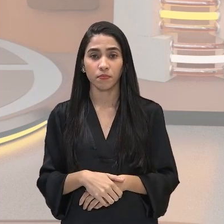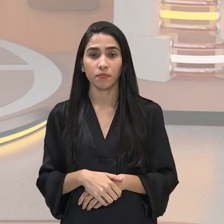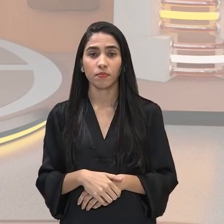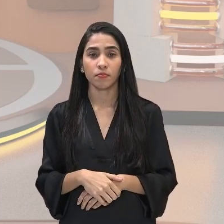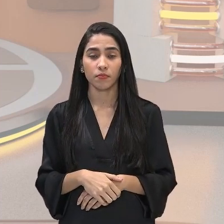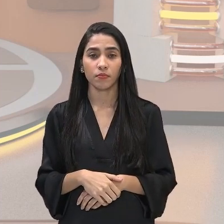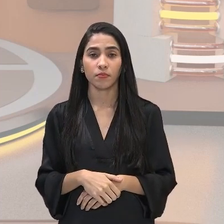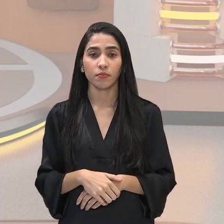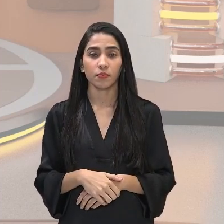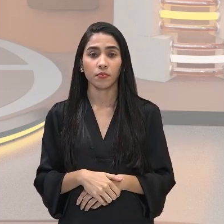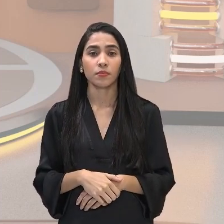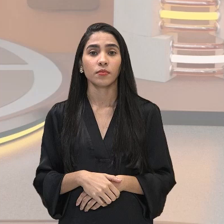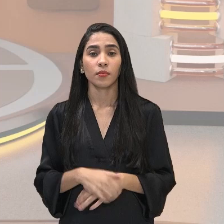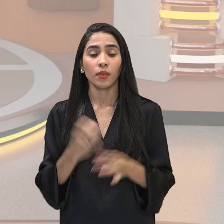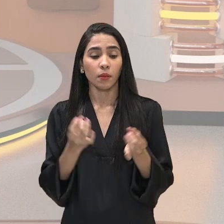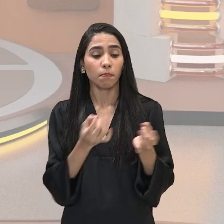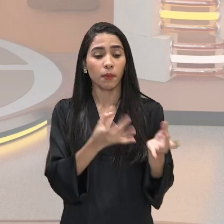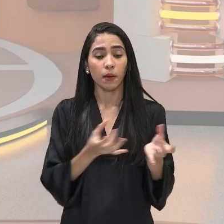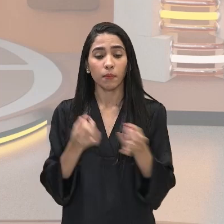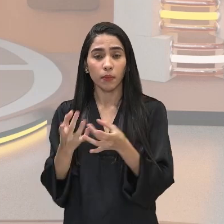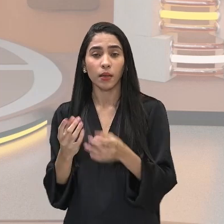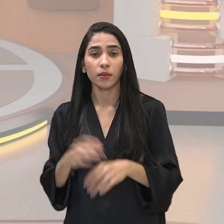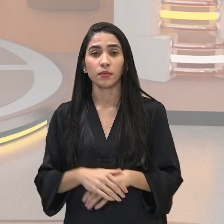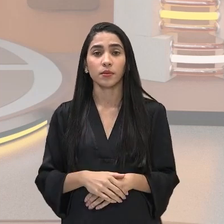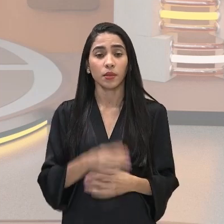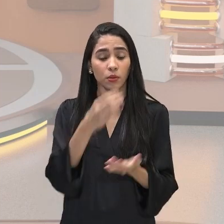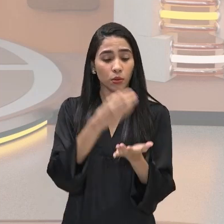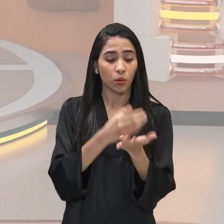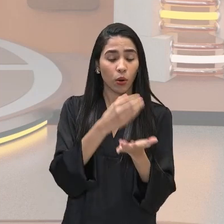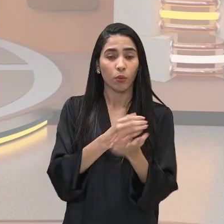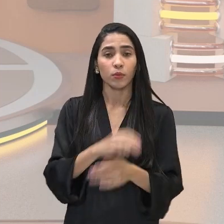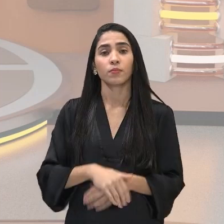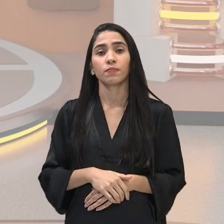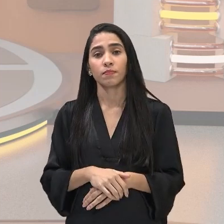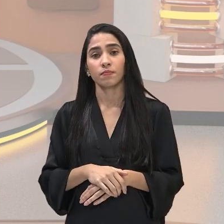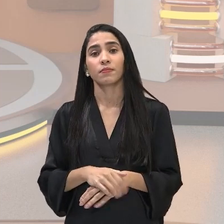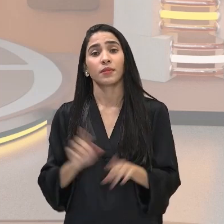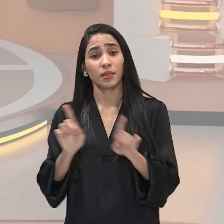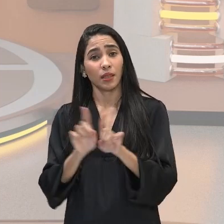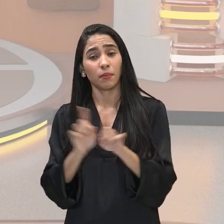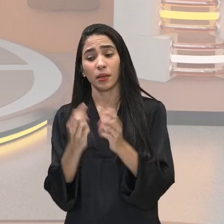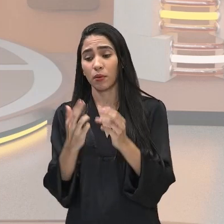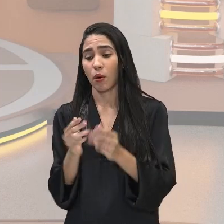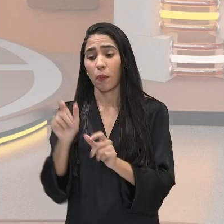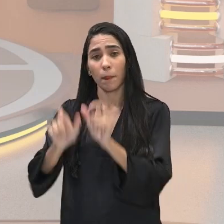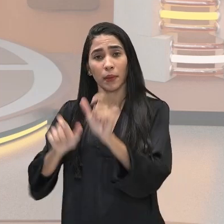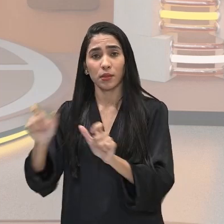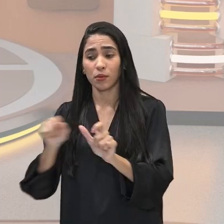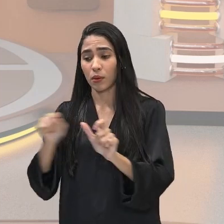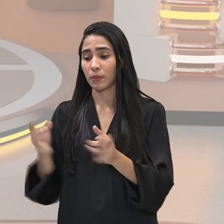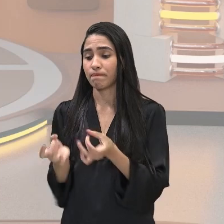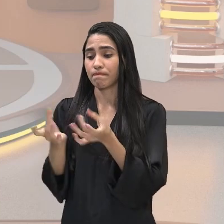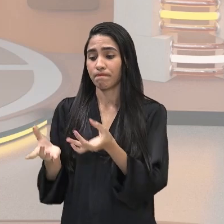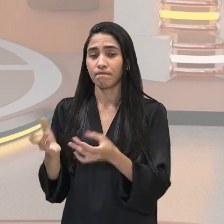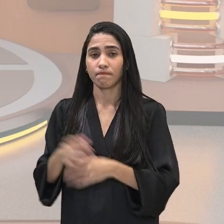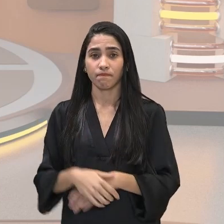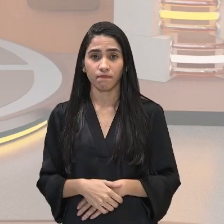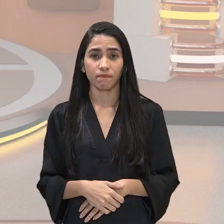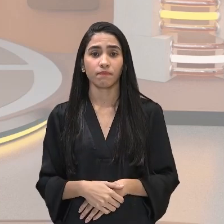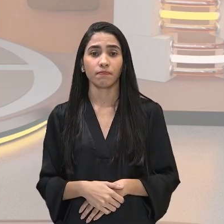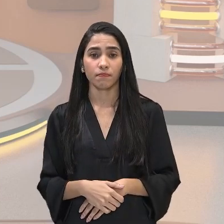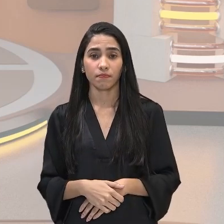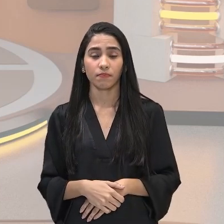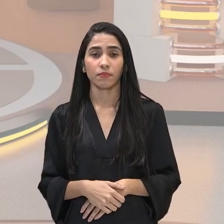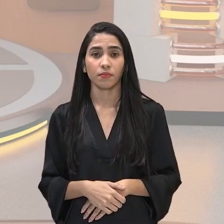fala sempre, tudo é descartável, desde copos até pessoas. Até as pessoas são descartáveis, não é